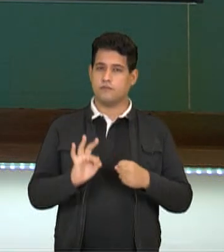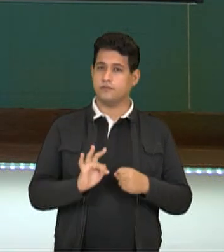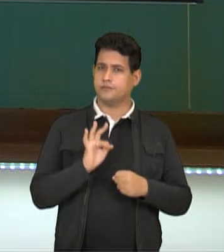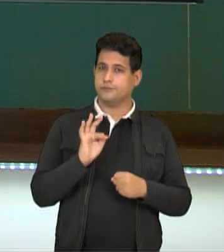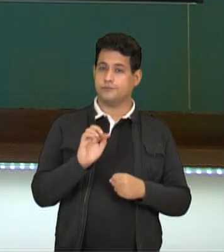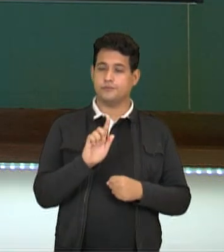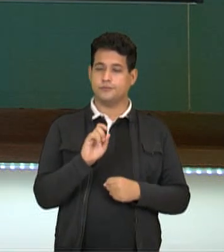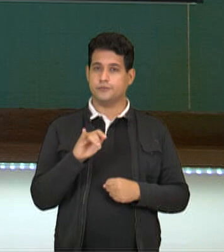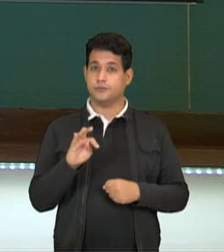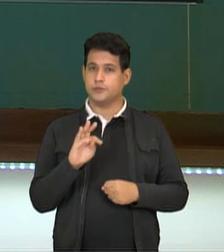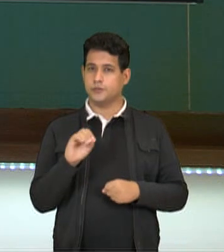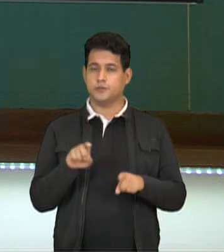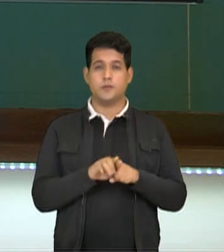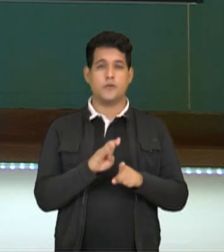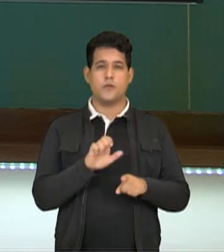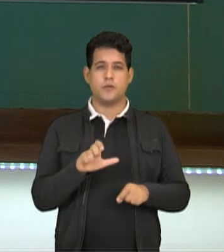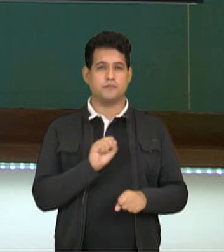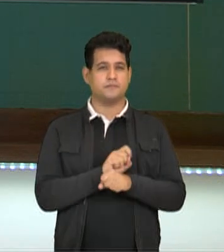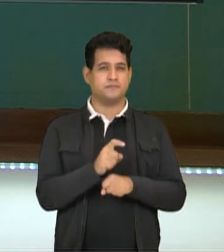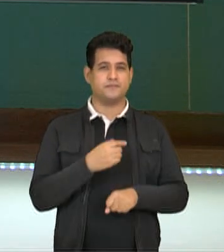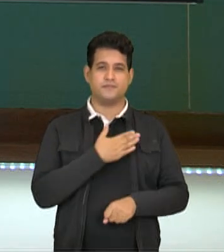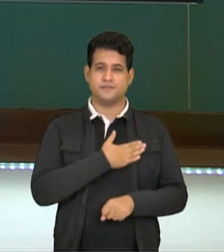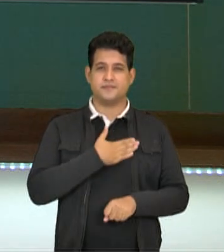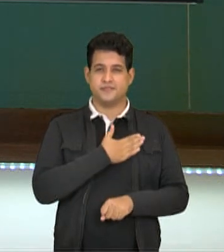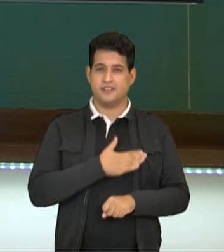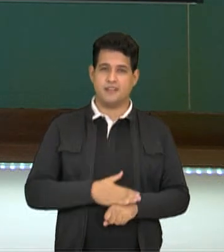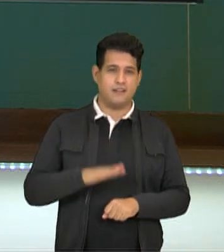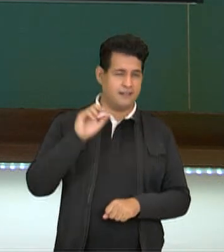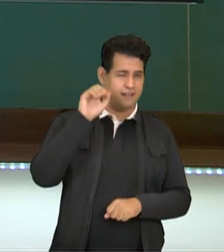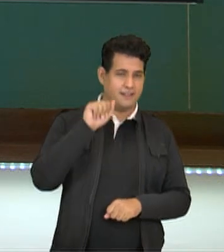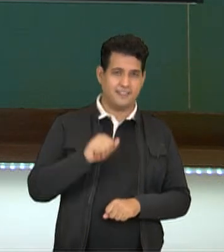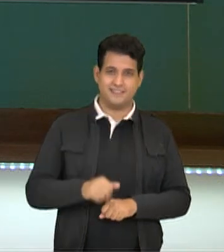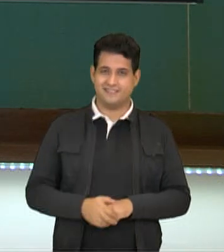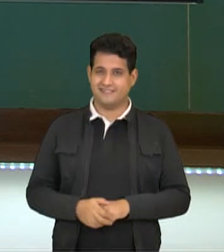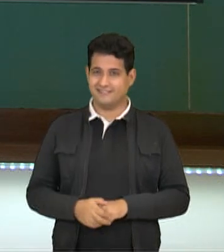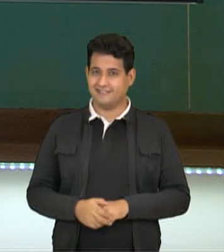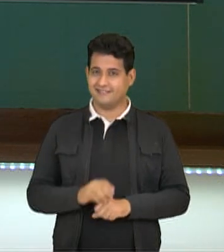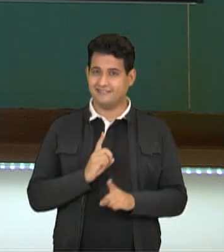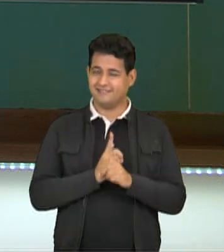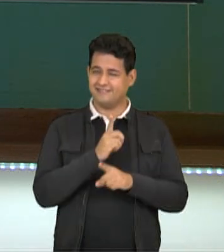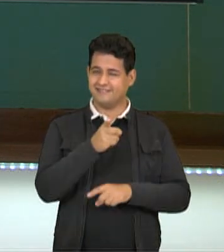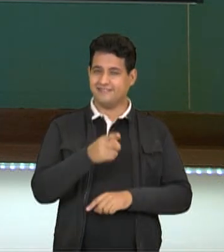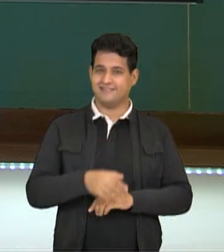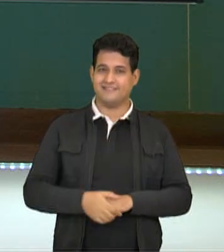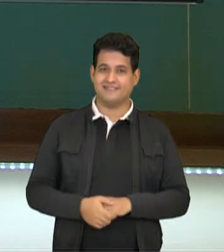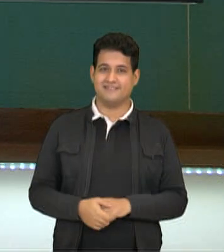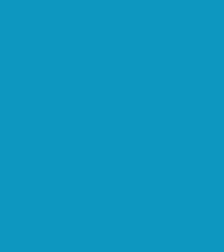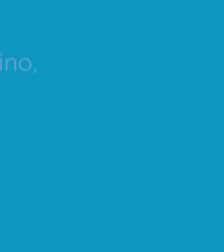futuro going to e will. Espero que vocês tenham gostado. Até breve. See ya!